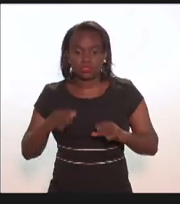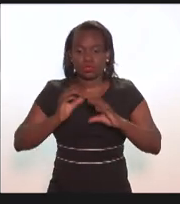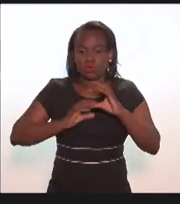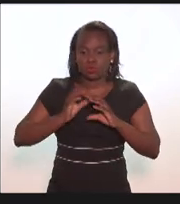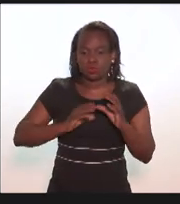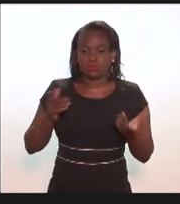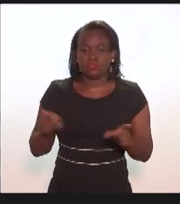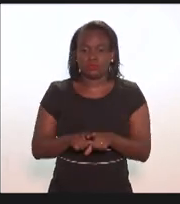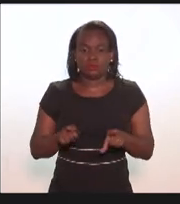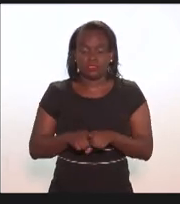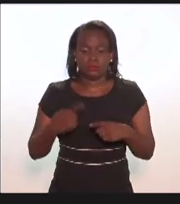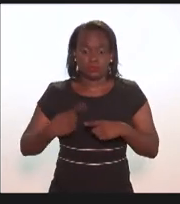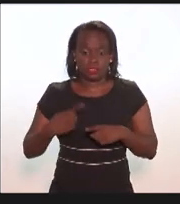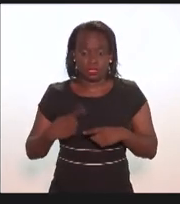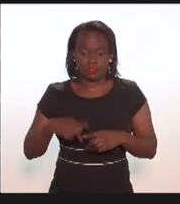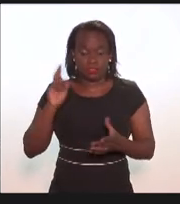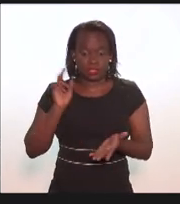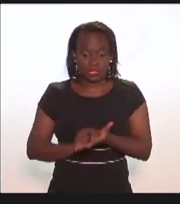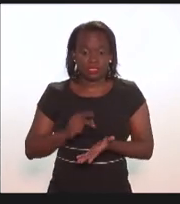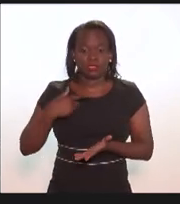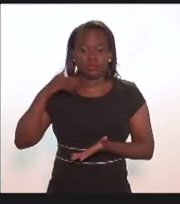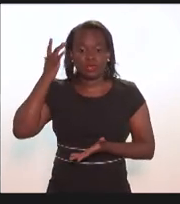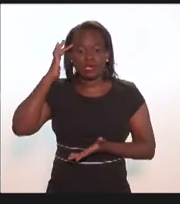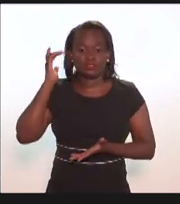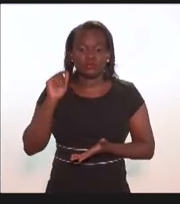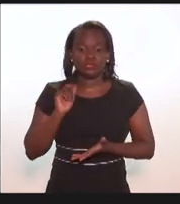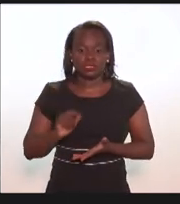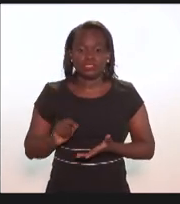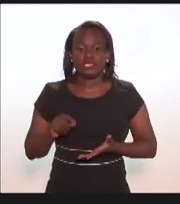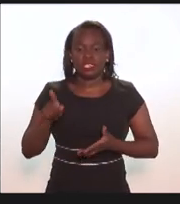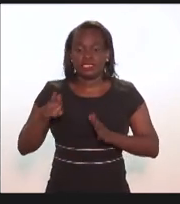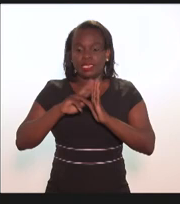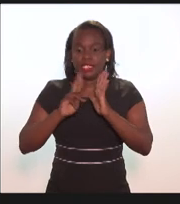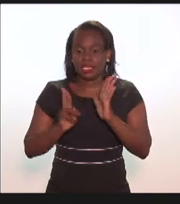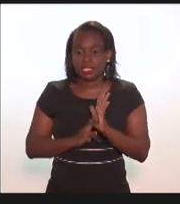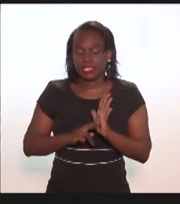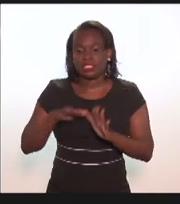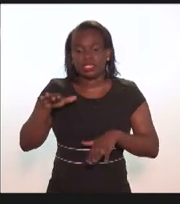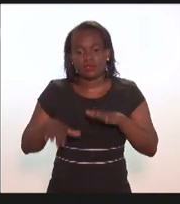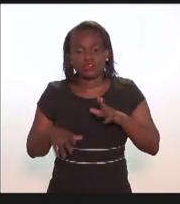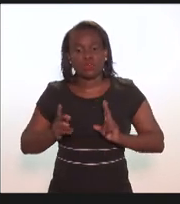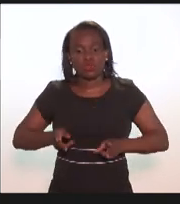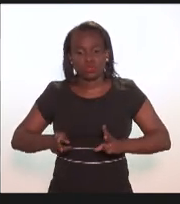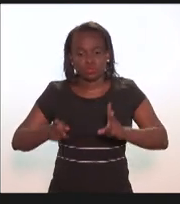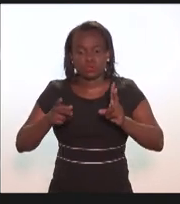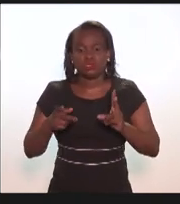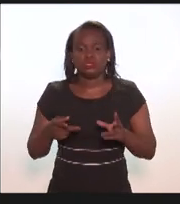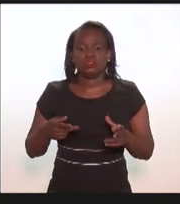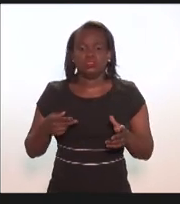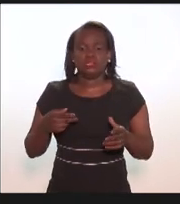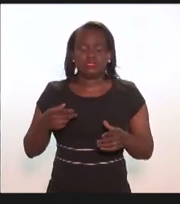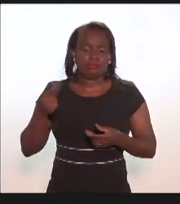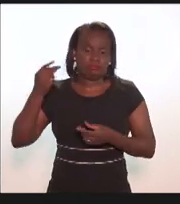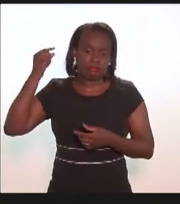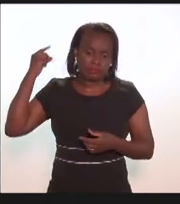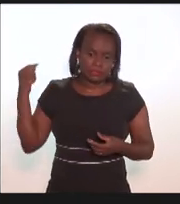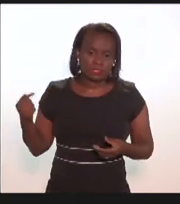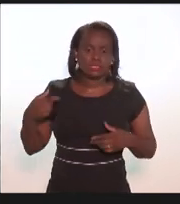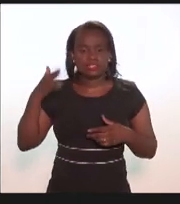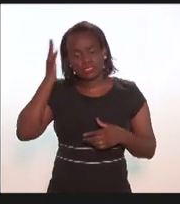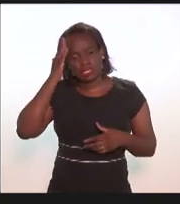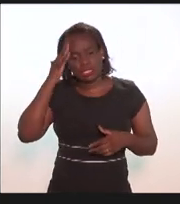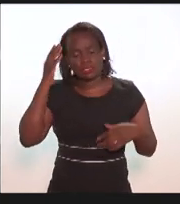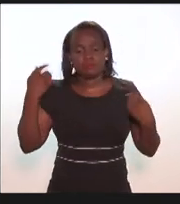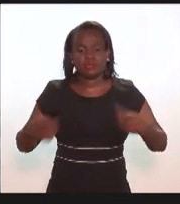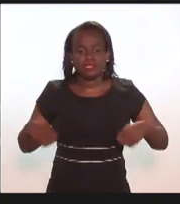público, porque, na verdade, eu acho que essa regra talvez continue muito draconiana. A gente sabe que a gente tem um